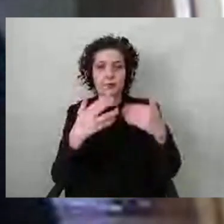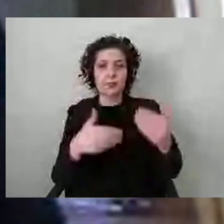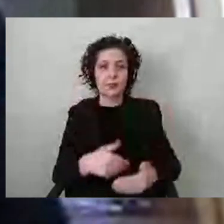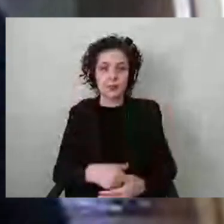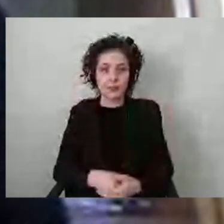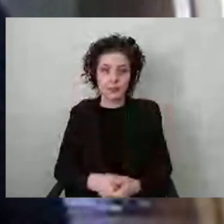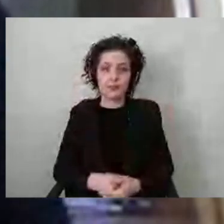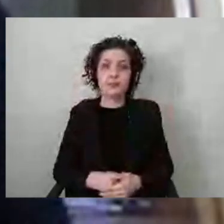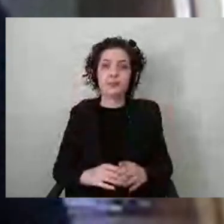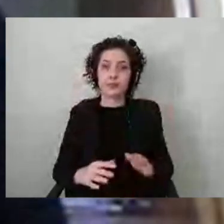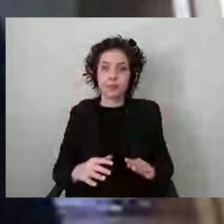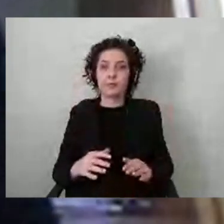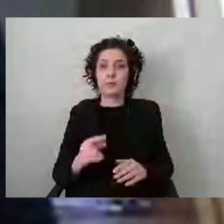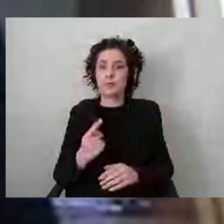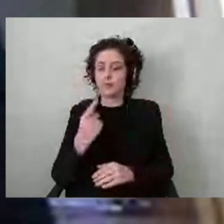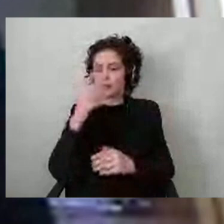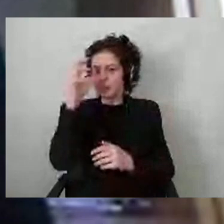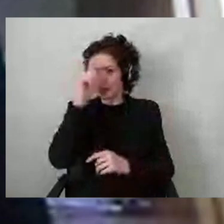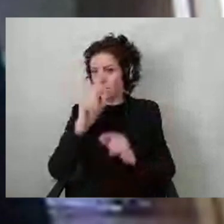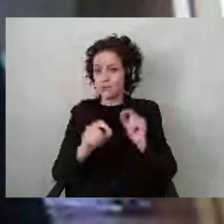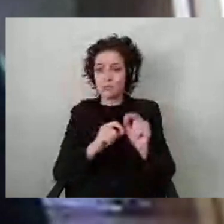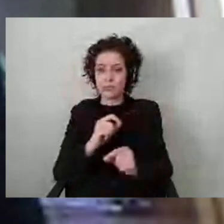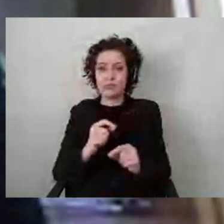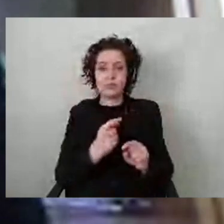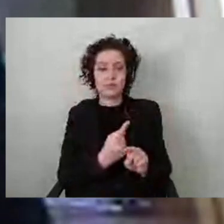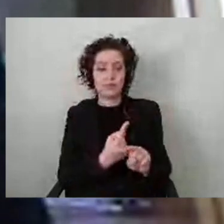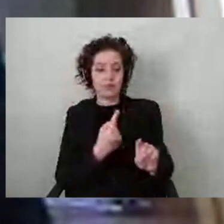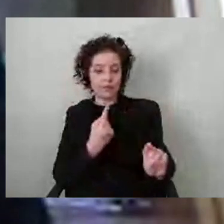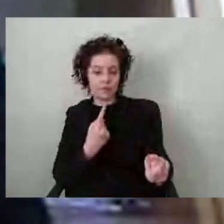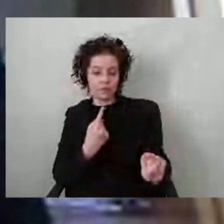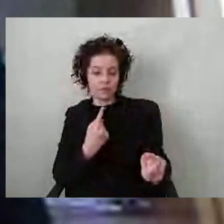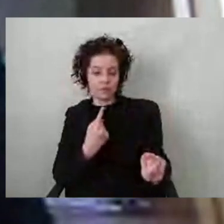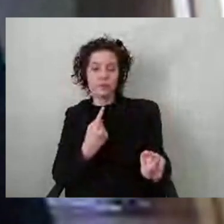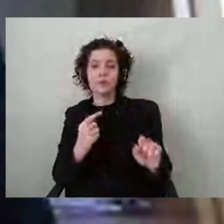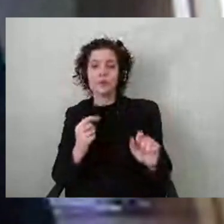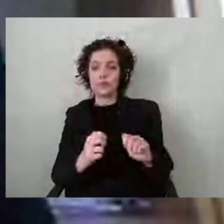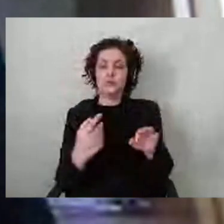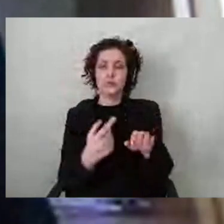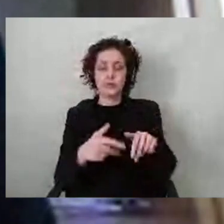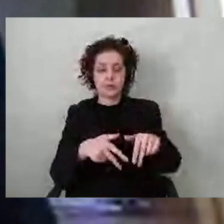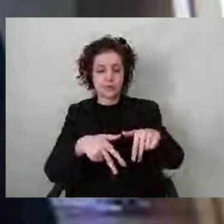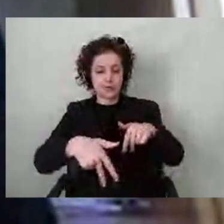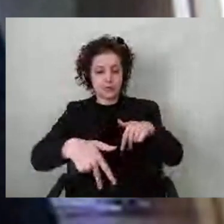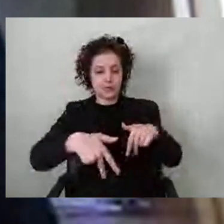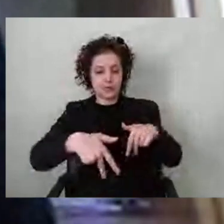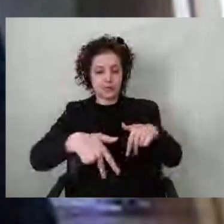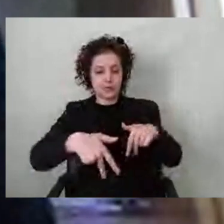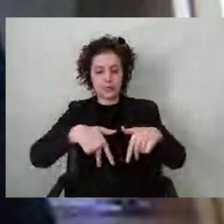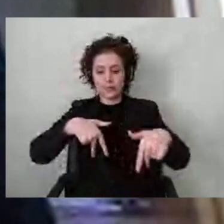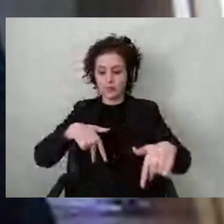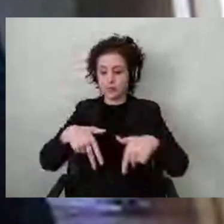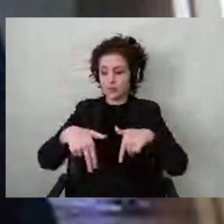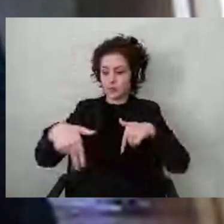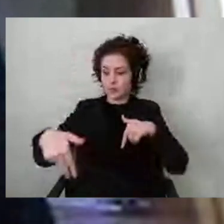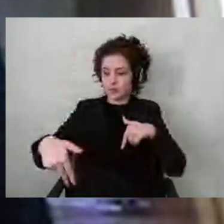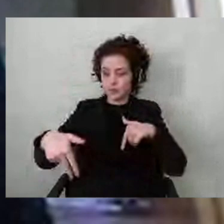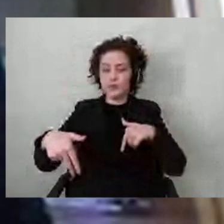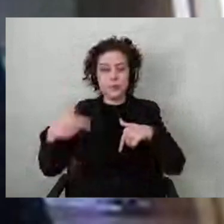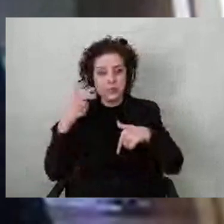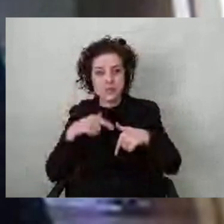que aprendemos é que, apesar da distância física tão necessária nesse momento, conseguimos nos manter próximos como